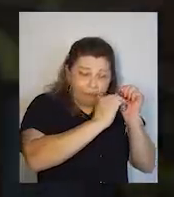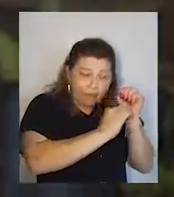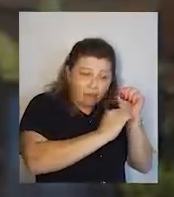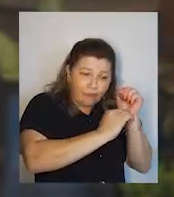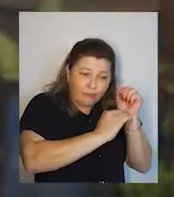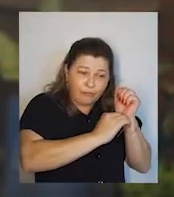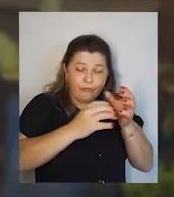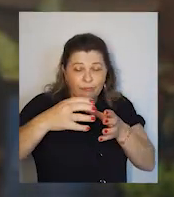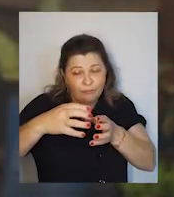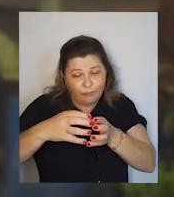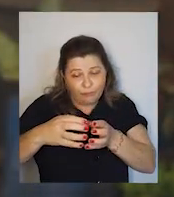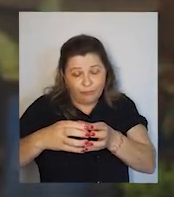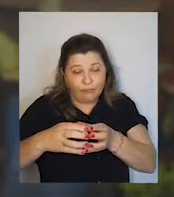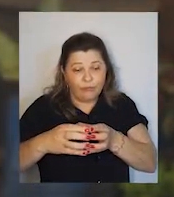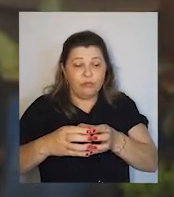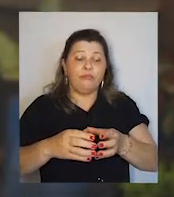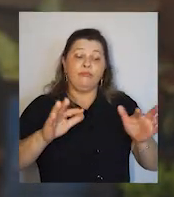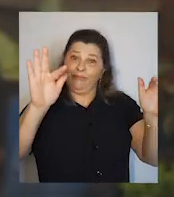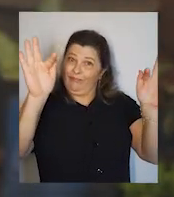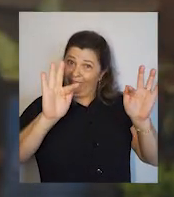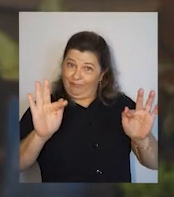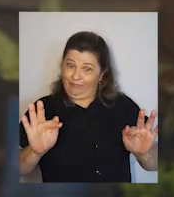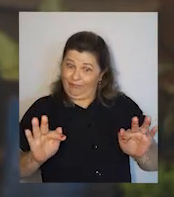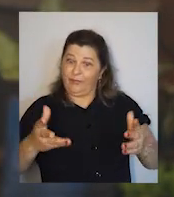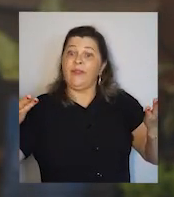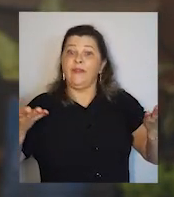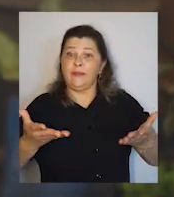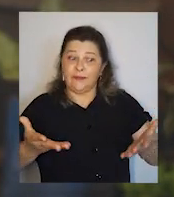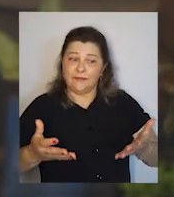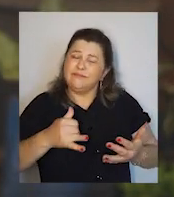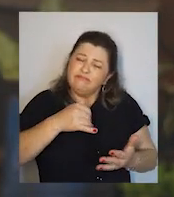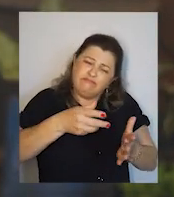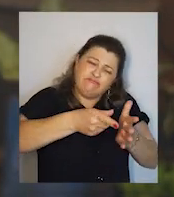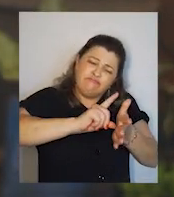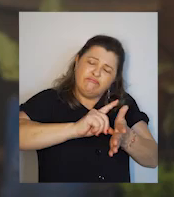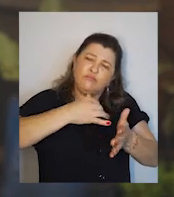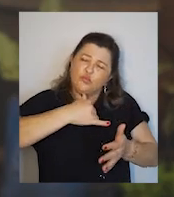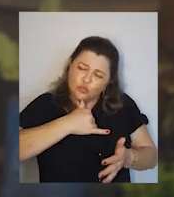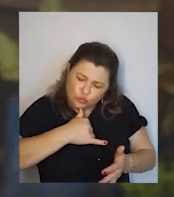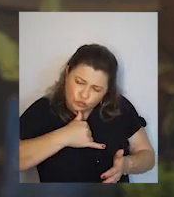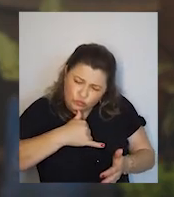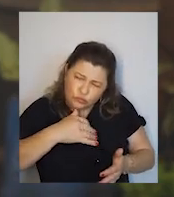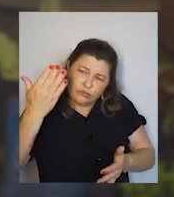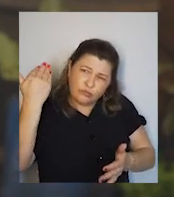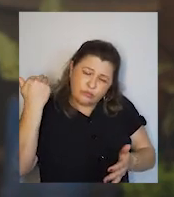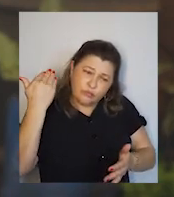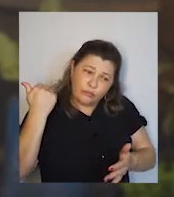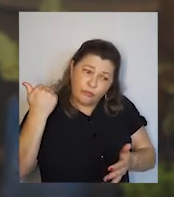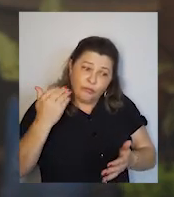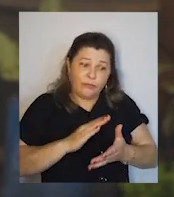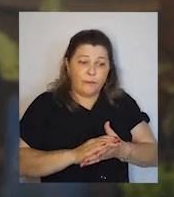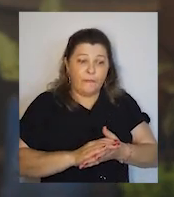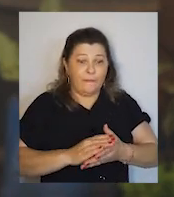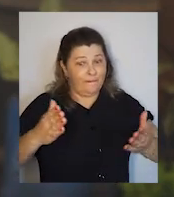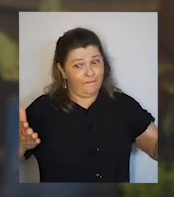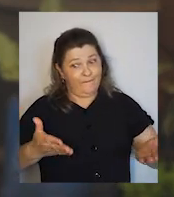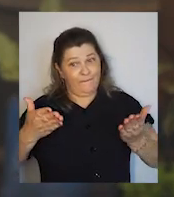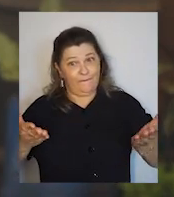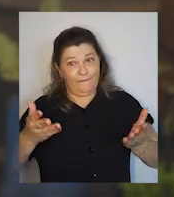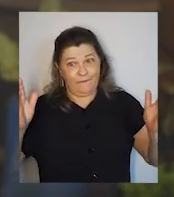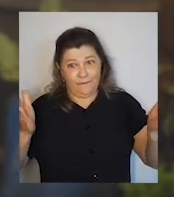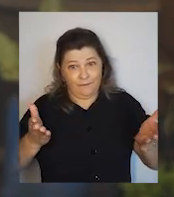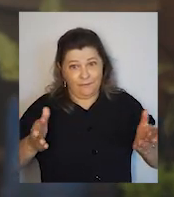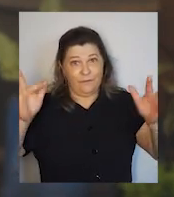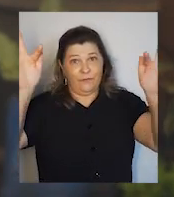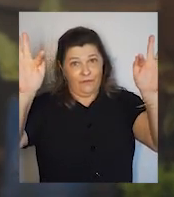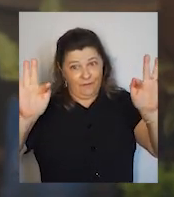grupo. Não era tão feliz que nem agora, eu estava triste, né? Desde que entrei em esse grupo, eu estou ficando, a gente se alegra, né?